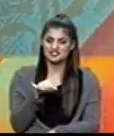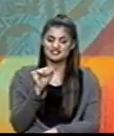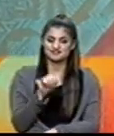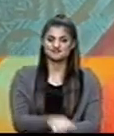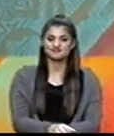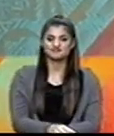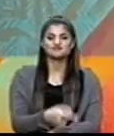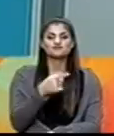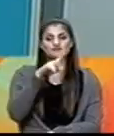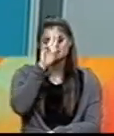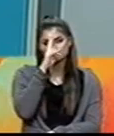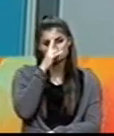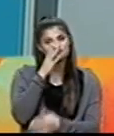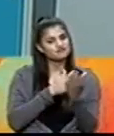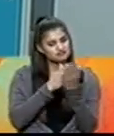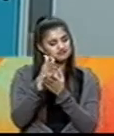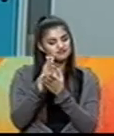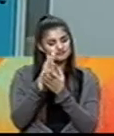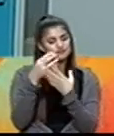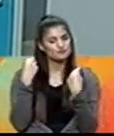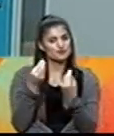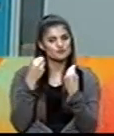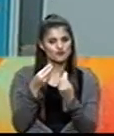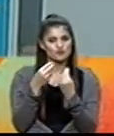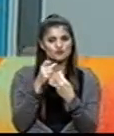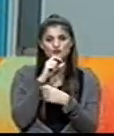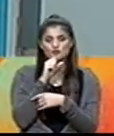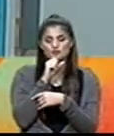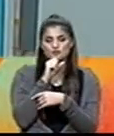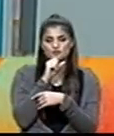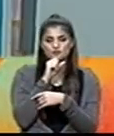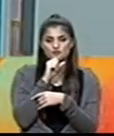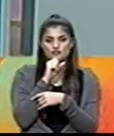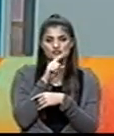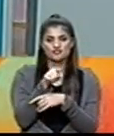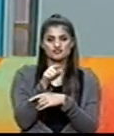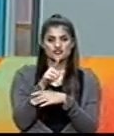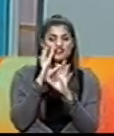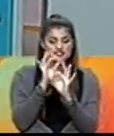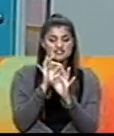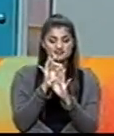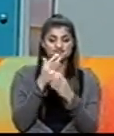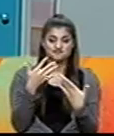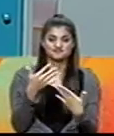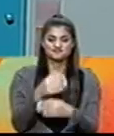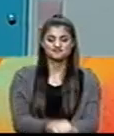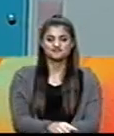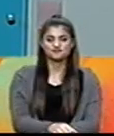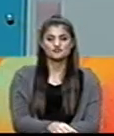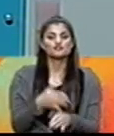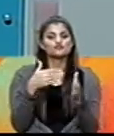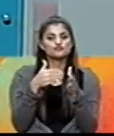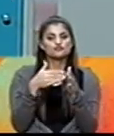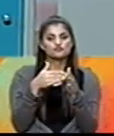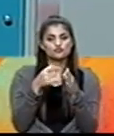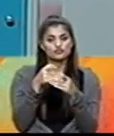saúde. Resistimos. Ainda bem, portanto, graças a Deus. Ainda bem que somos podemos adiantar mais uma. Pièce de résistance. É mesmo, não é? É, a culinária é uma pièce